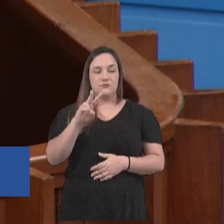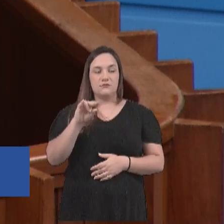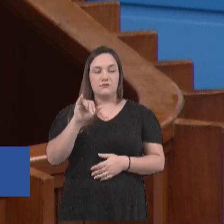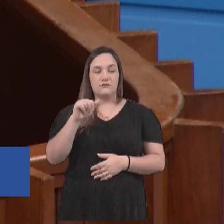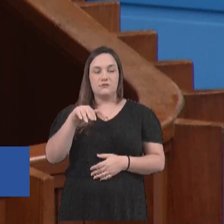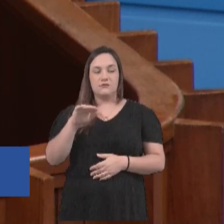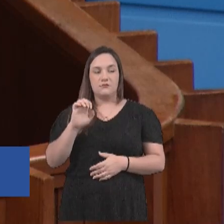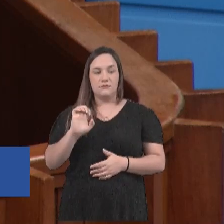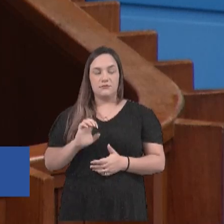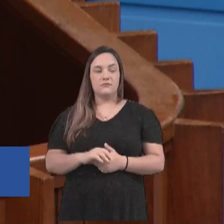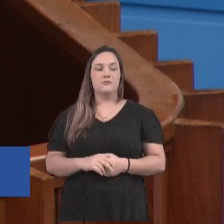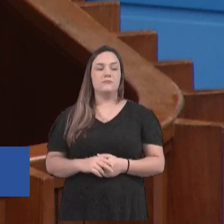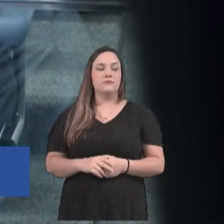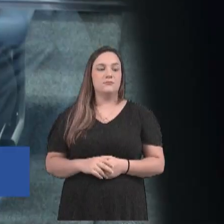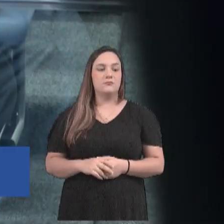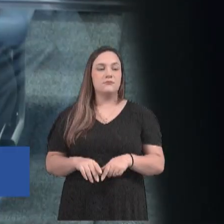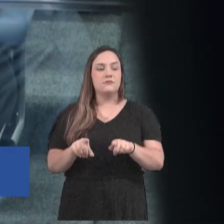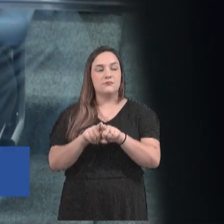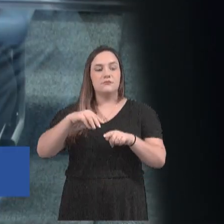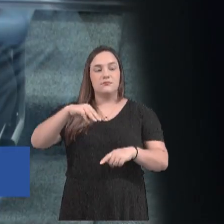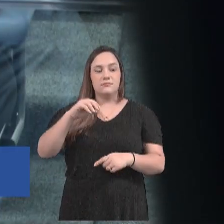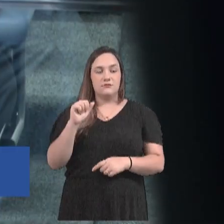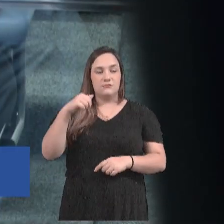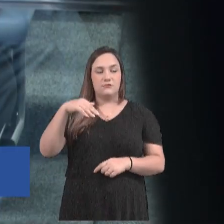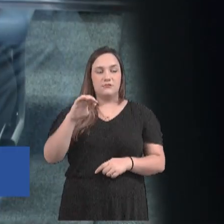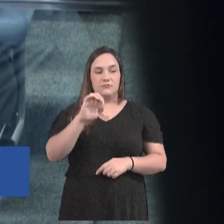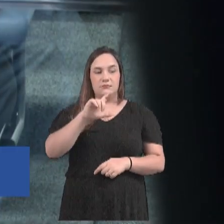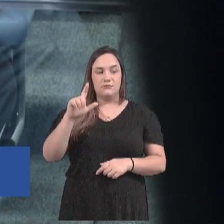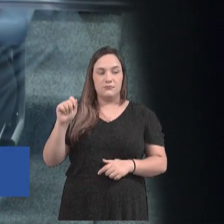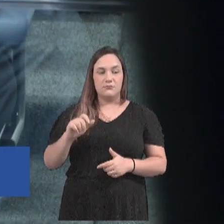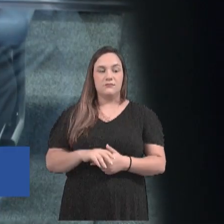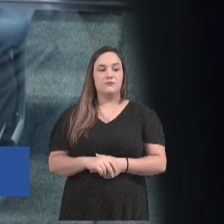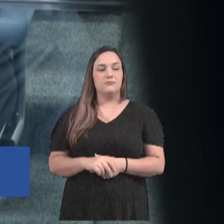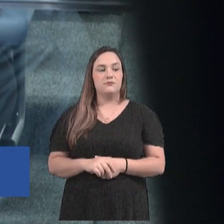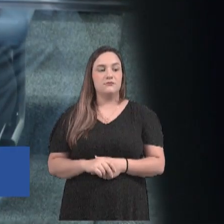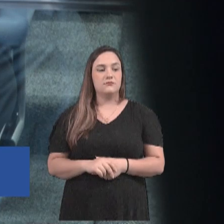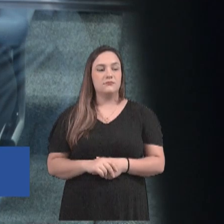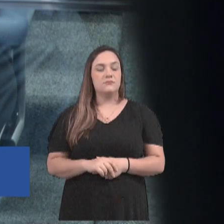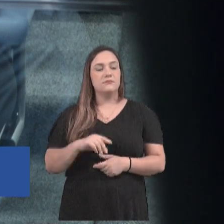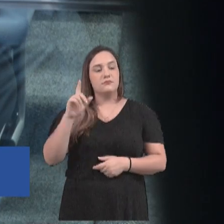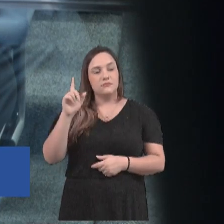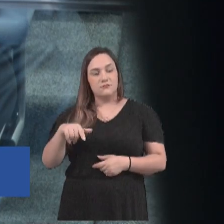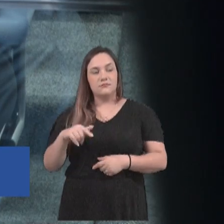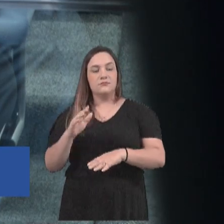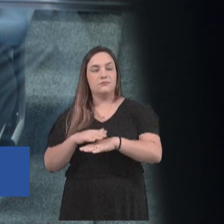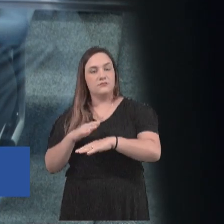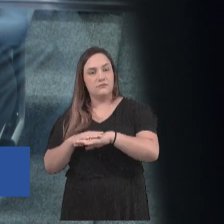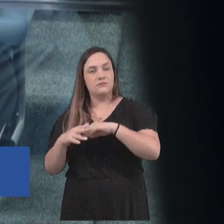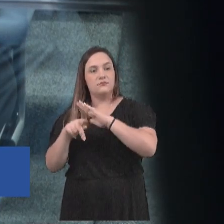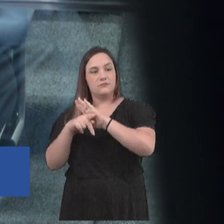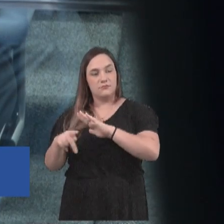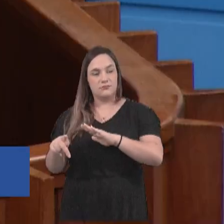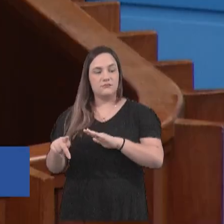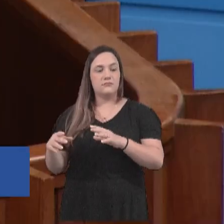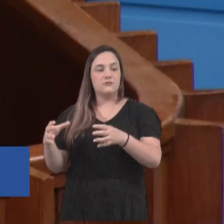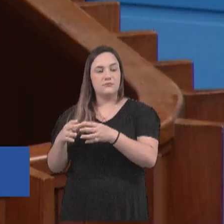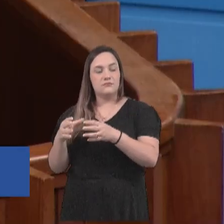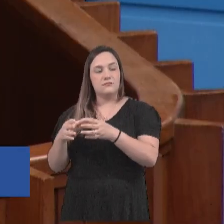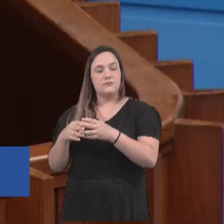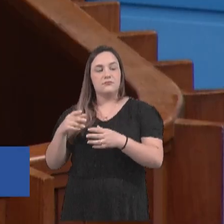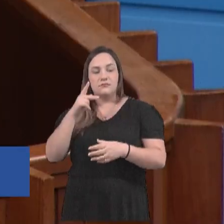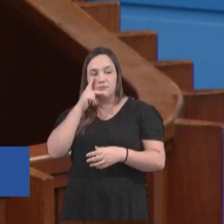Manuela. Essa foi uma iniciativa nossa, da bancada das mulheres, do PT, por entender que